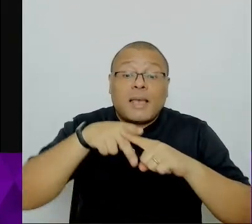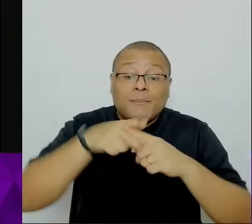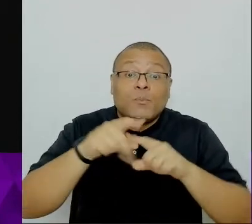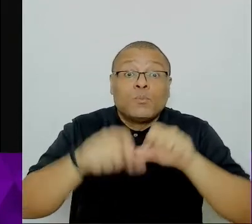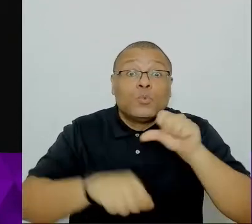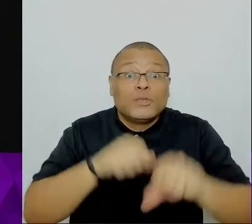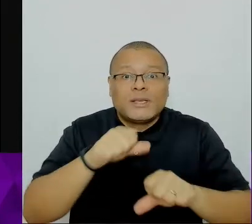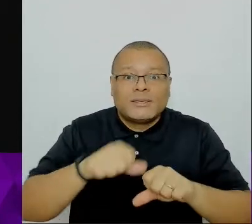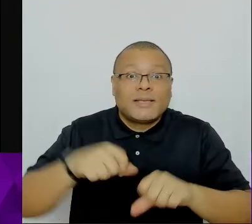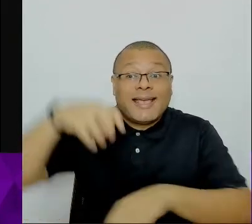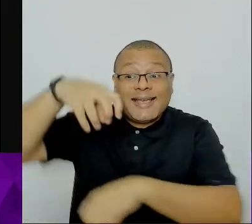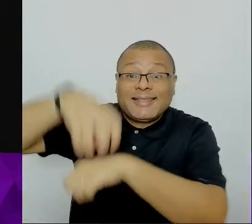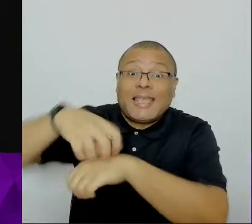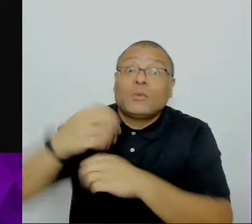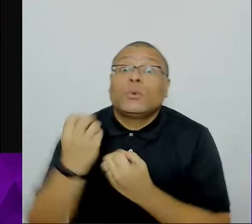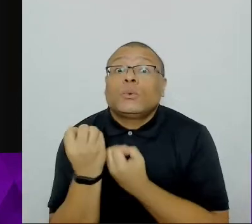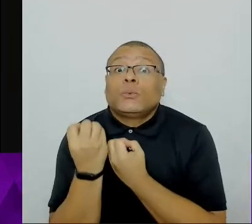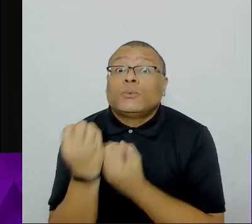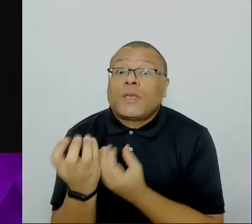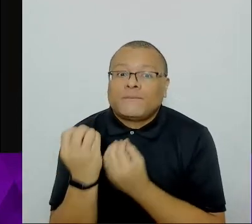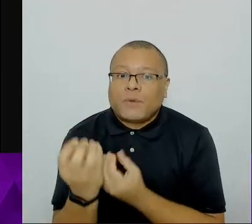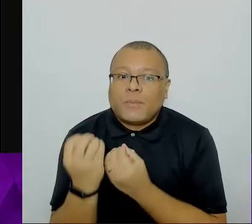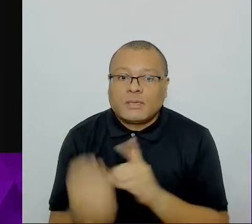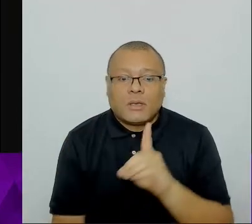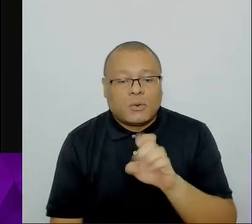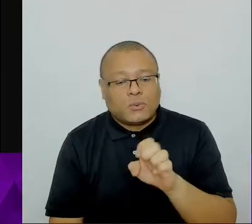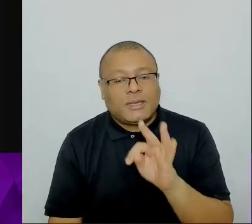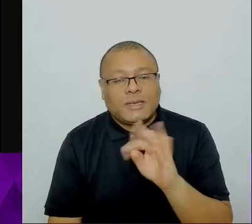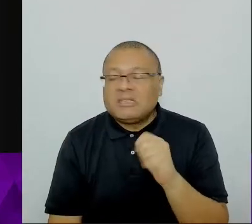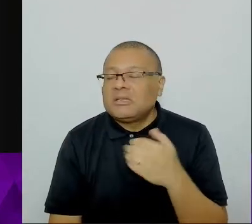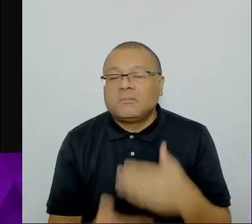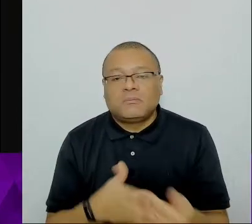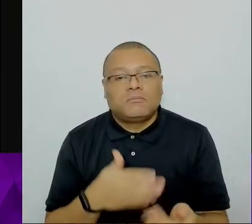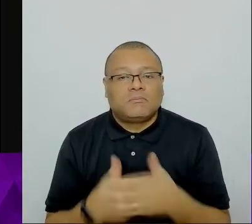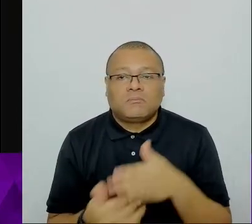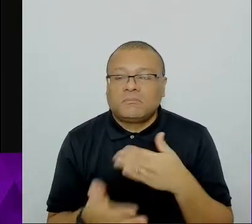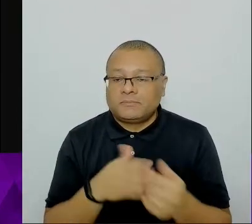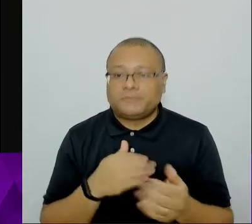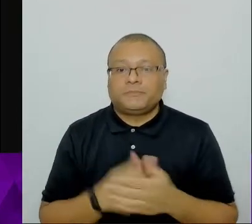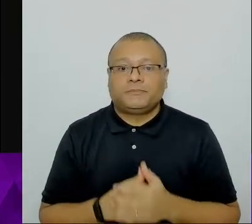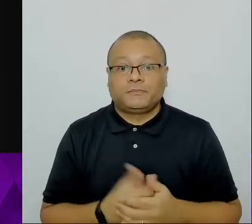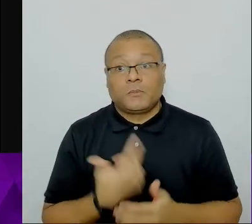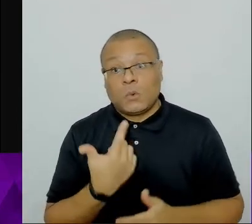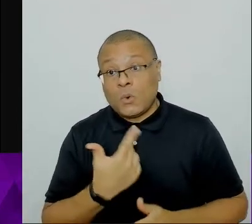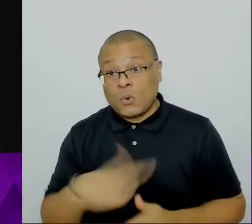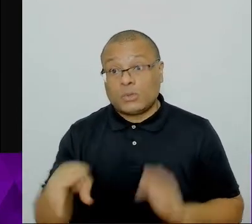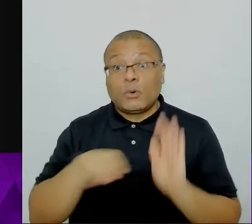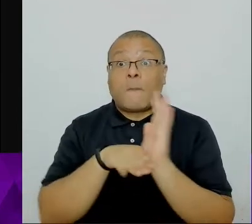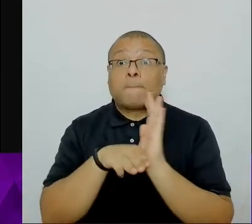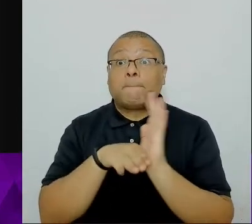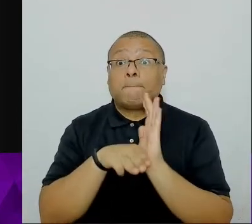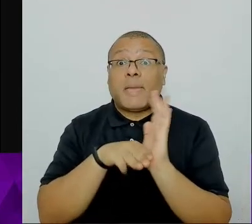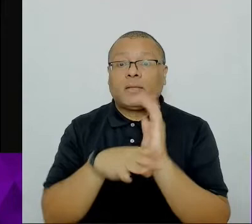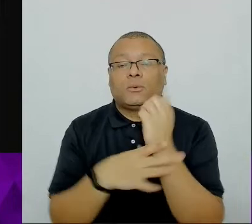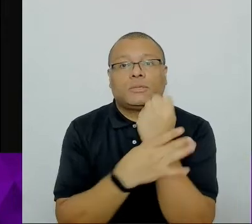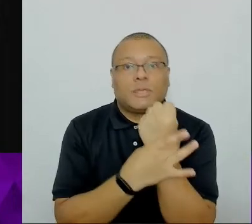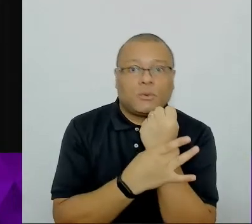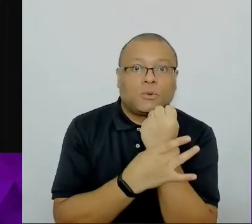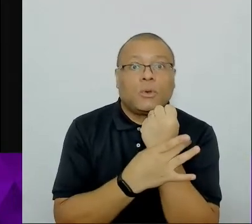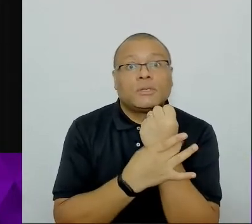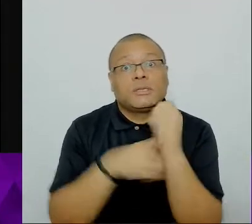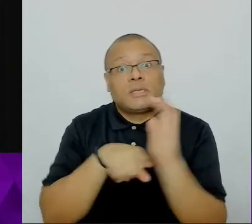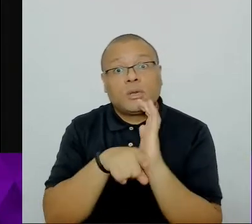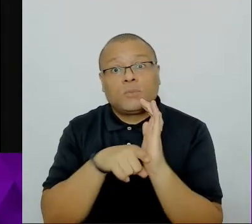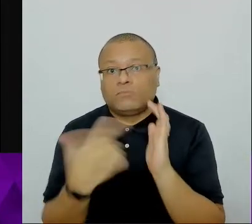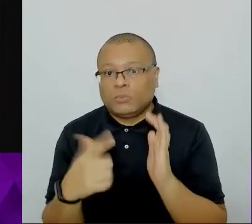servidor. O delete não gera alteração de estado, independente de quantas vezes ele for rodado. Já métodos seguros e não seguros, aí sim tem a ver